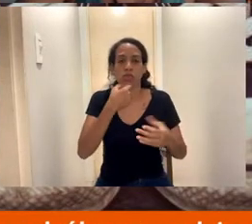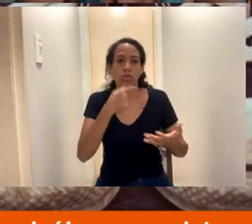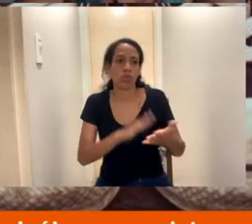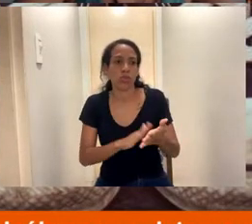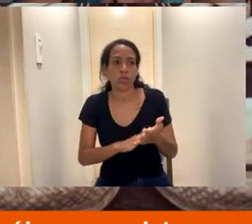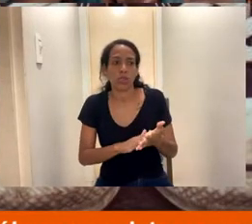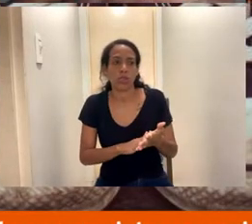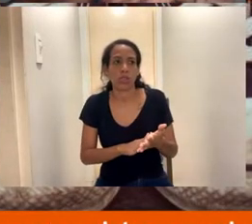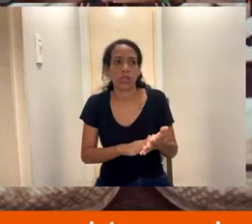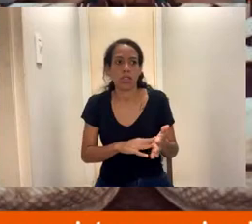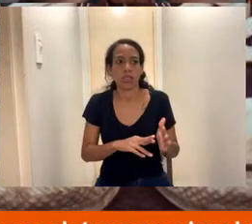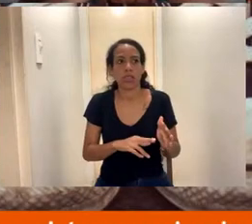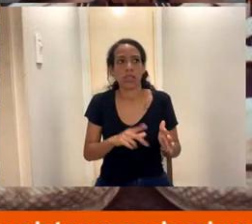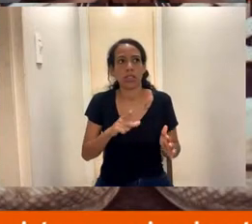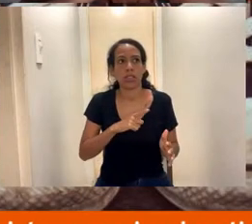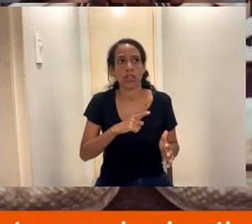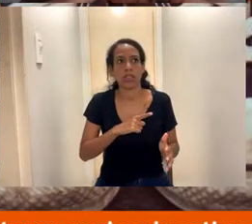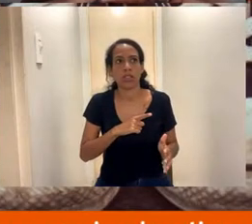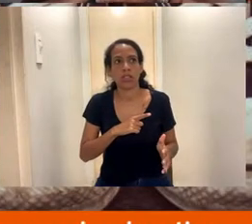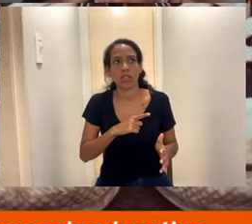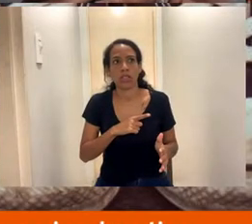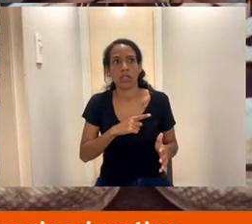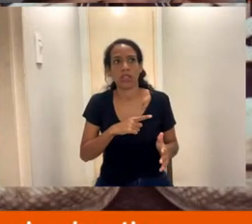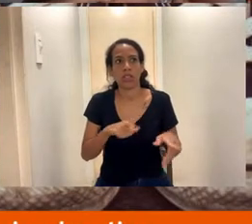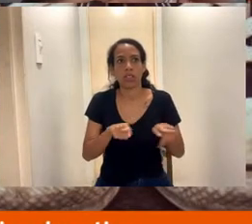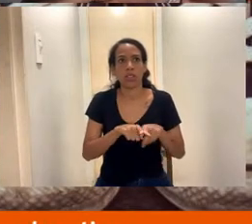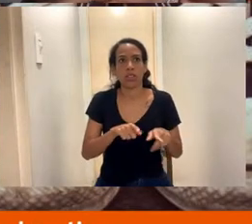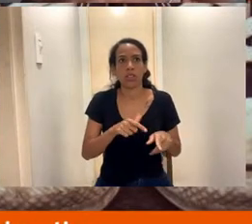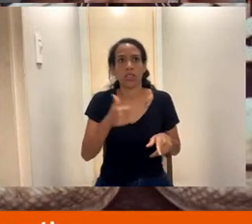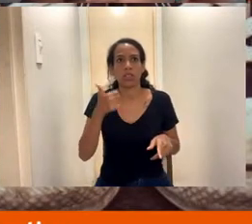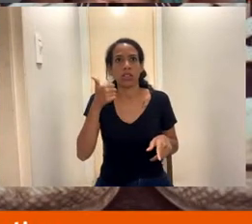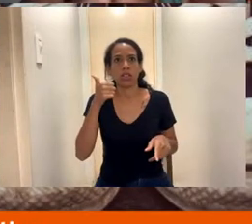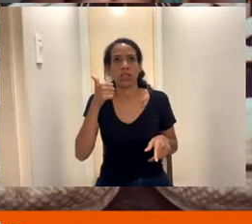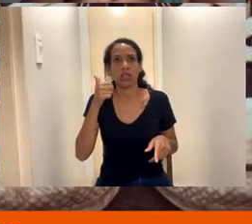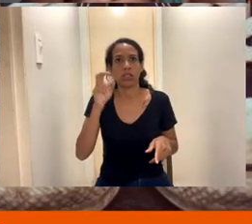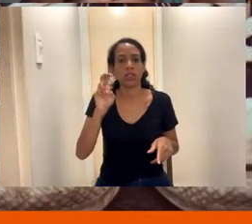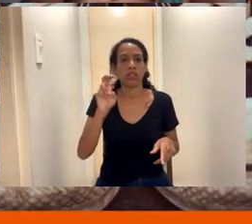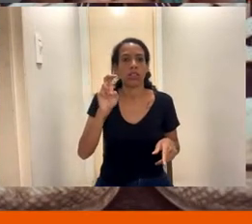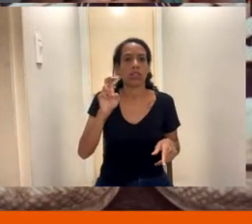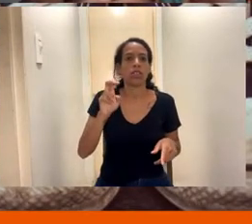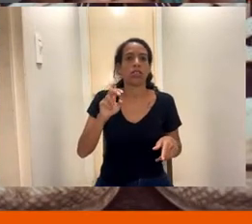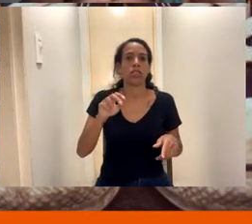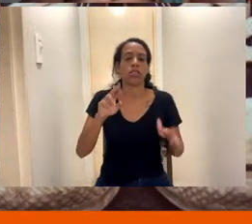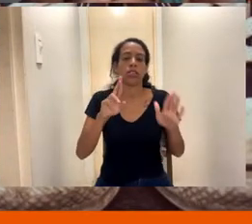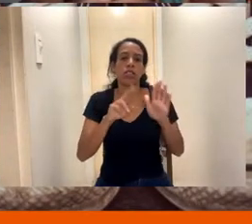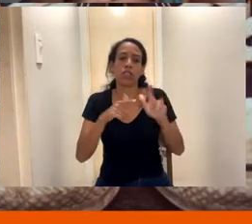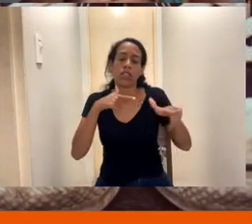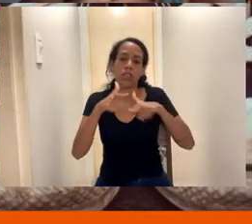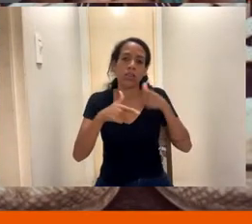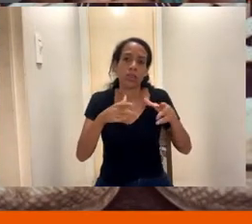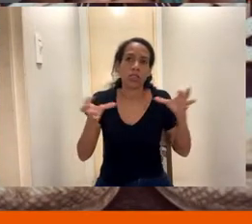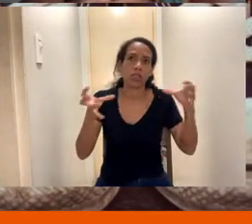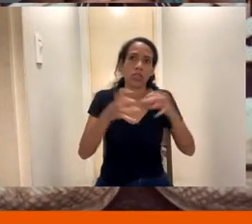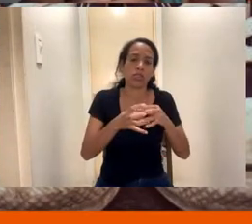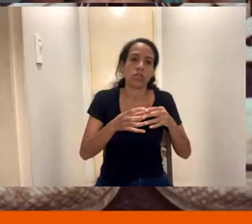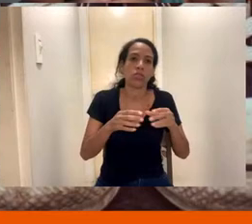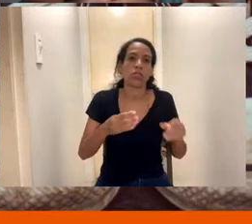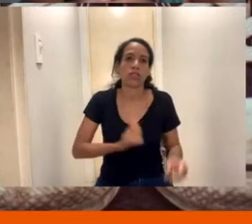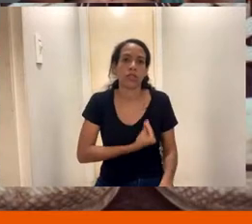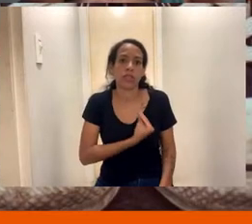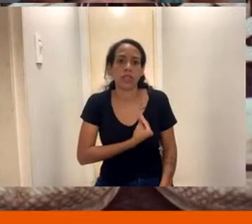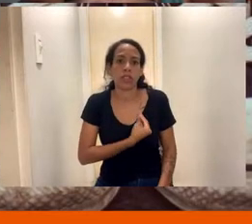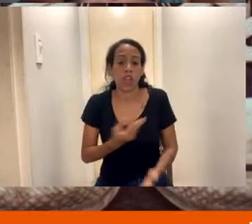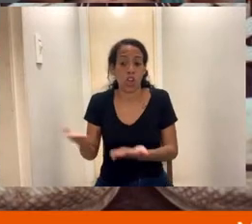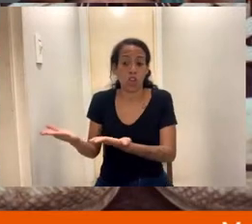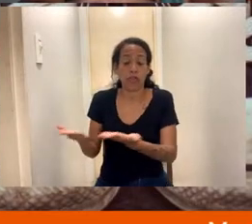A Resolução 15 de 2022 é resultado de um trabalho democrático e participativo. Convido toda